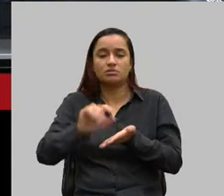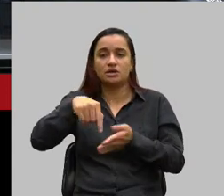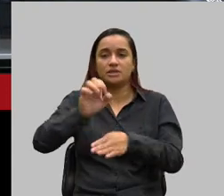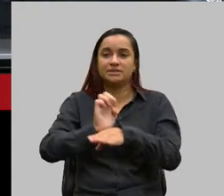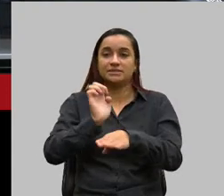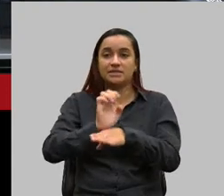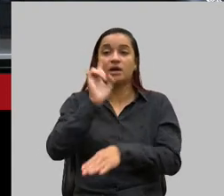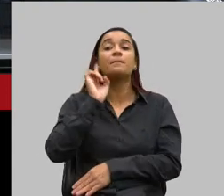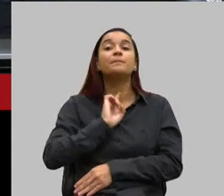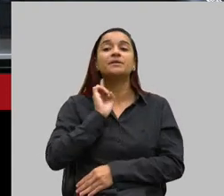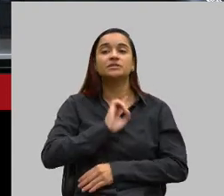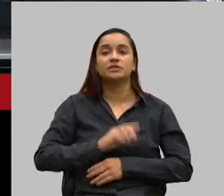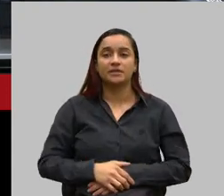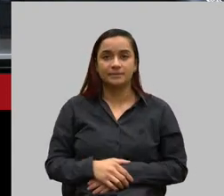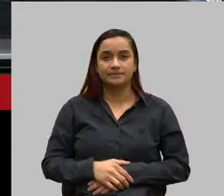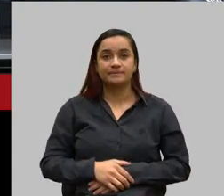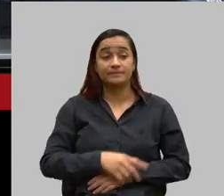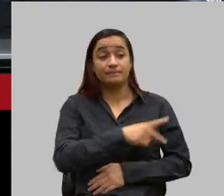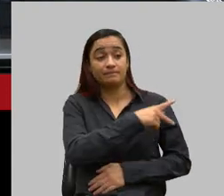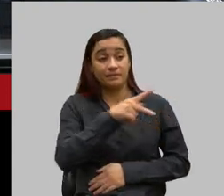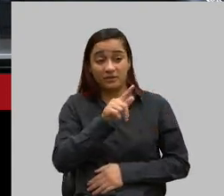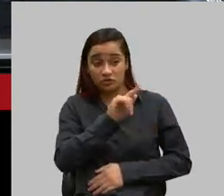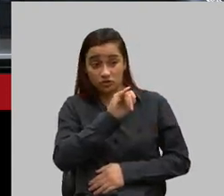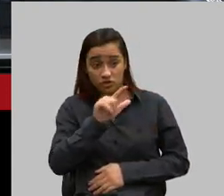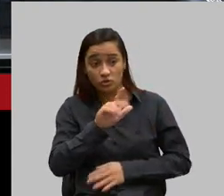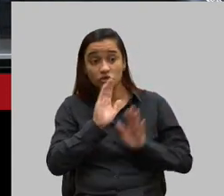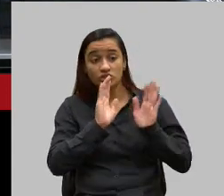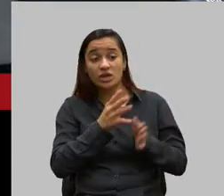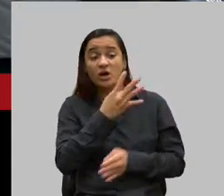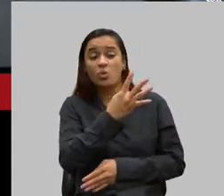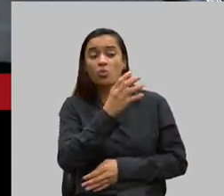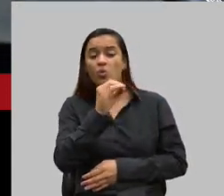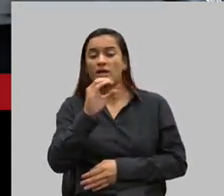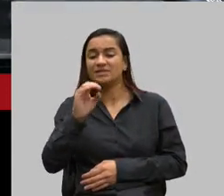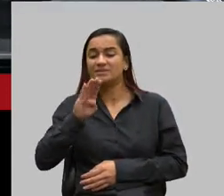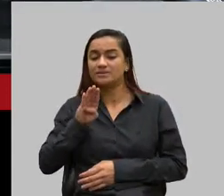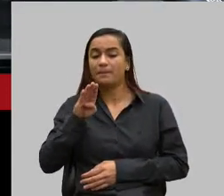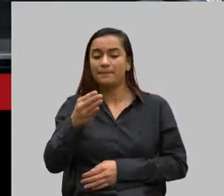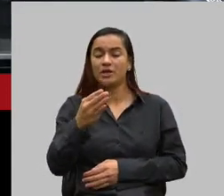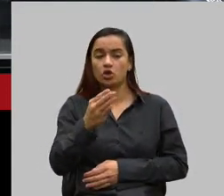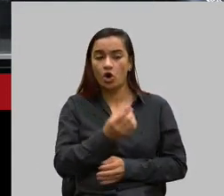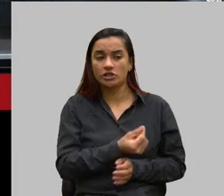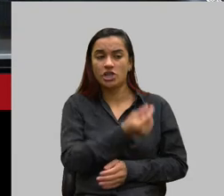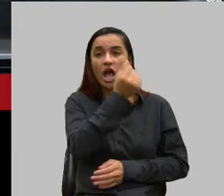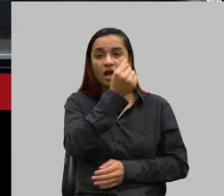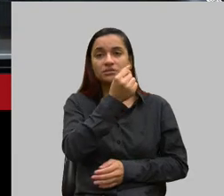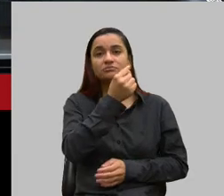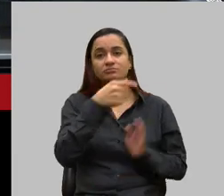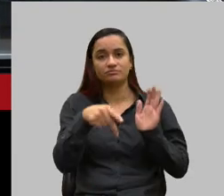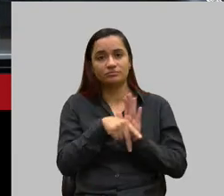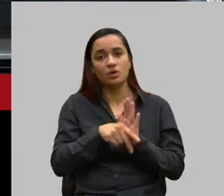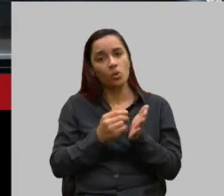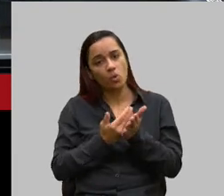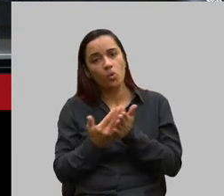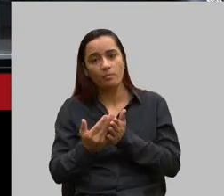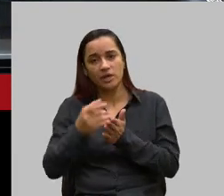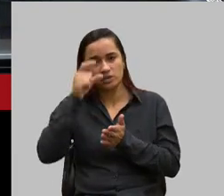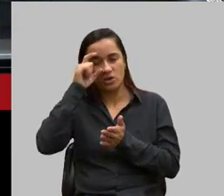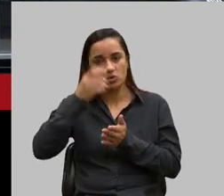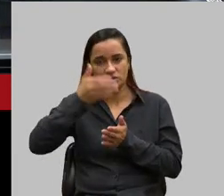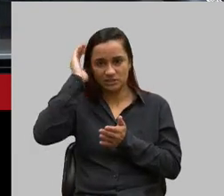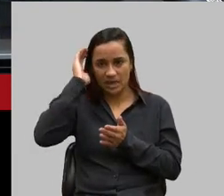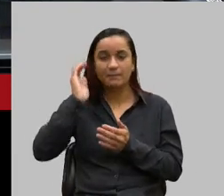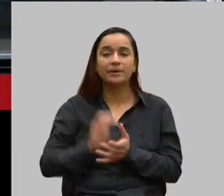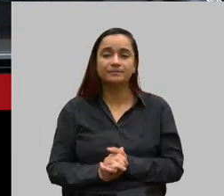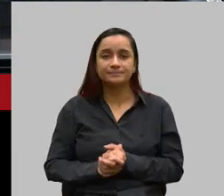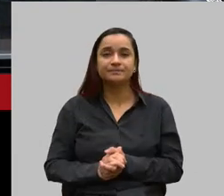Gil 400 bilhões de reais desde o início do mandato do governador Romeo Zema Isso é uma